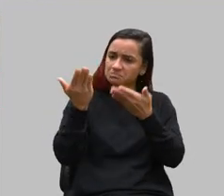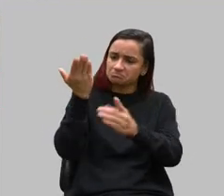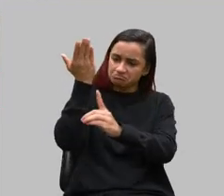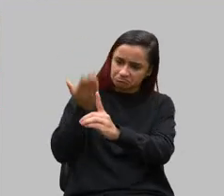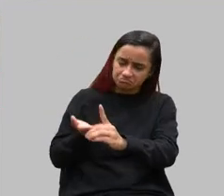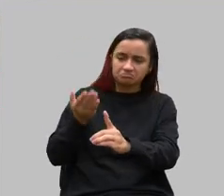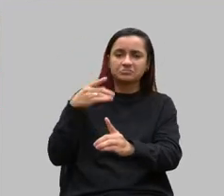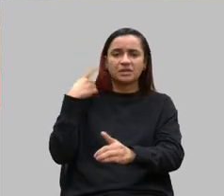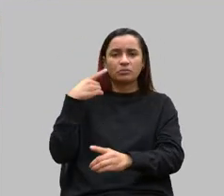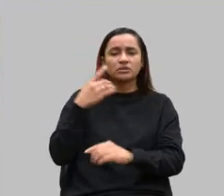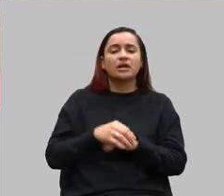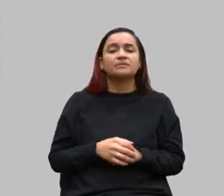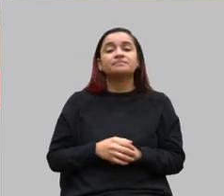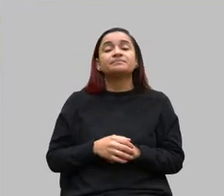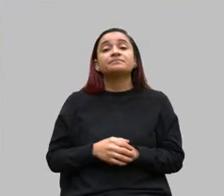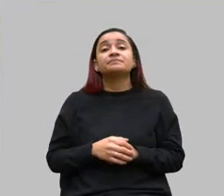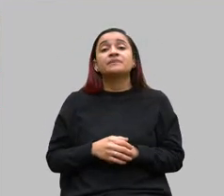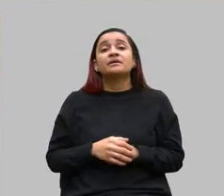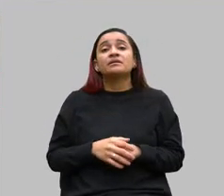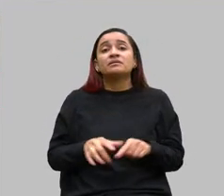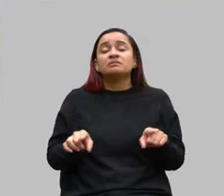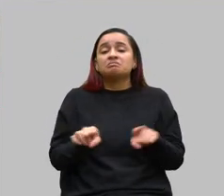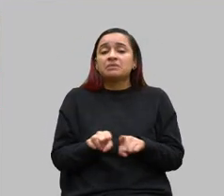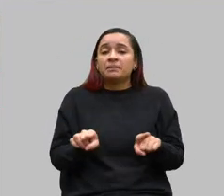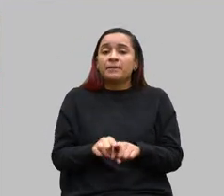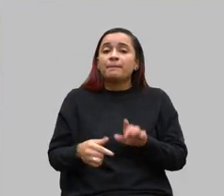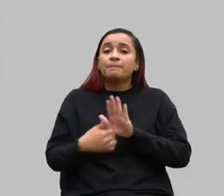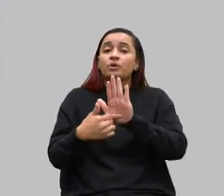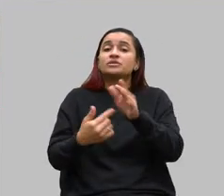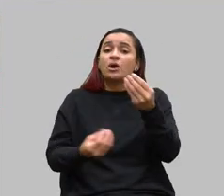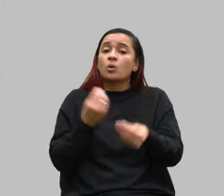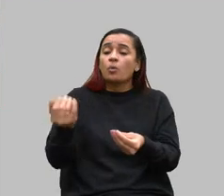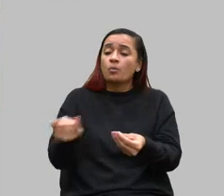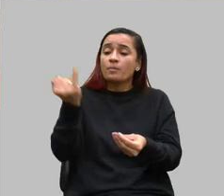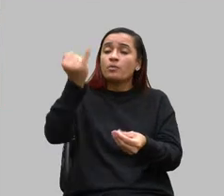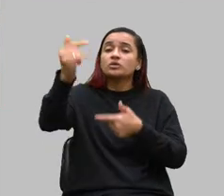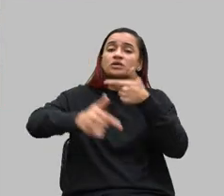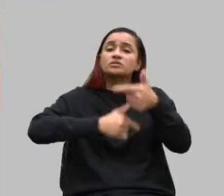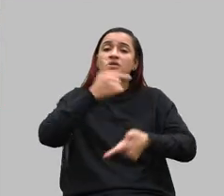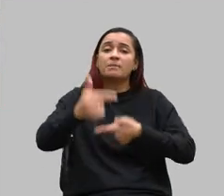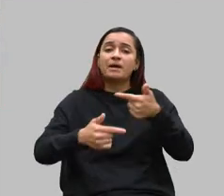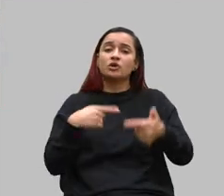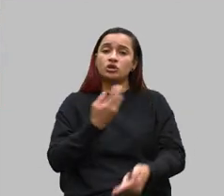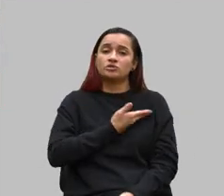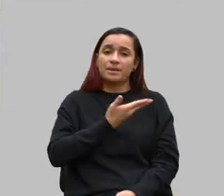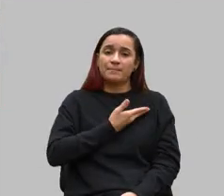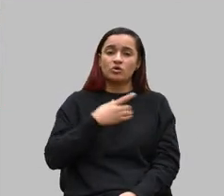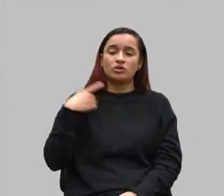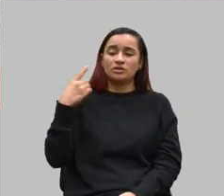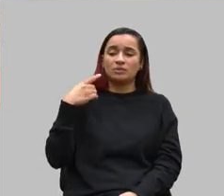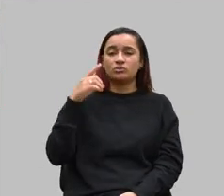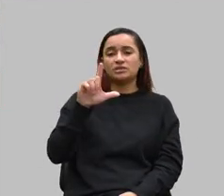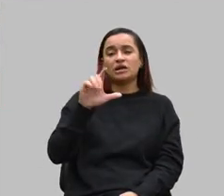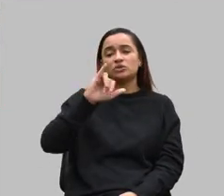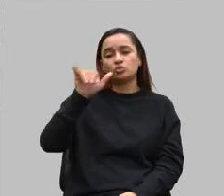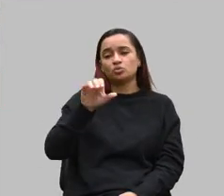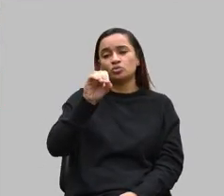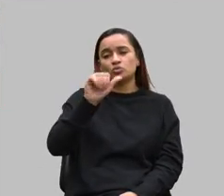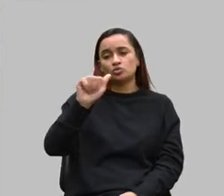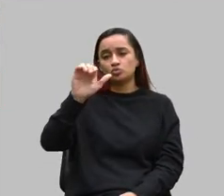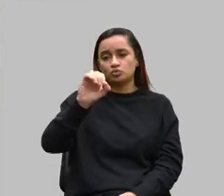quero ressaltar aí o trabalho do do nosso amigo e deputado João Leite tem sido